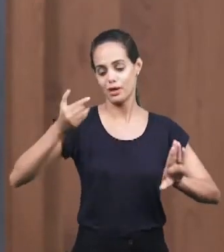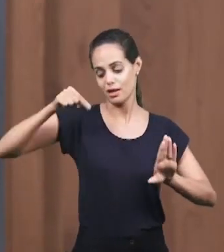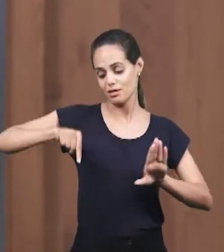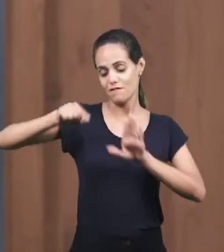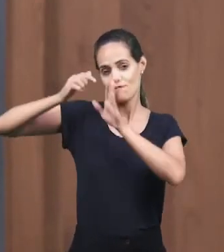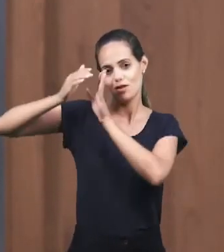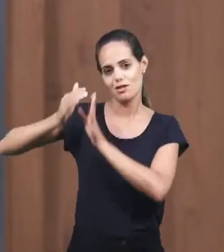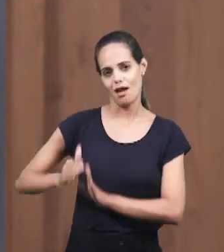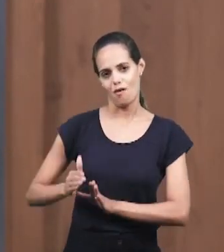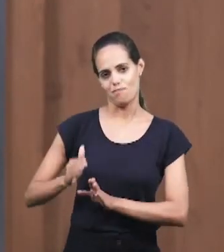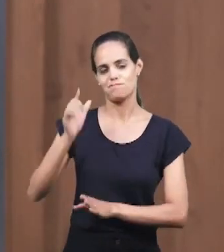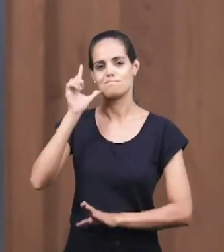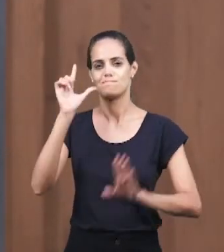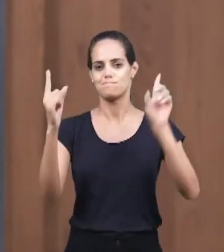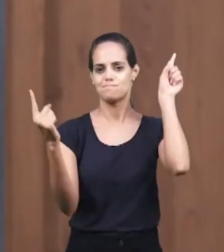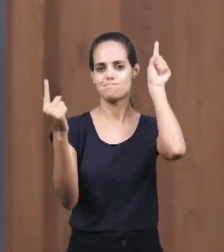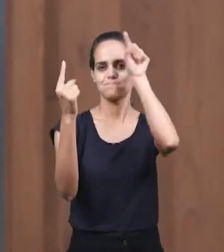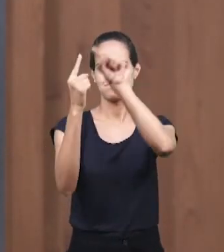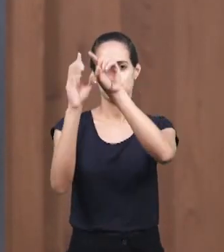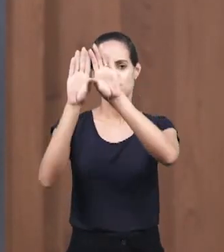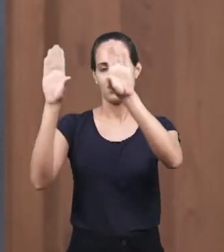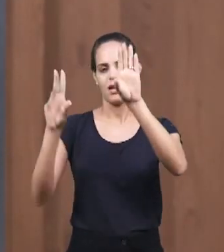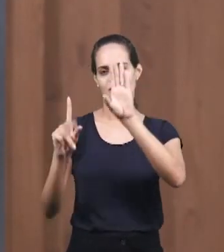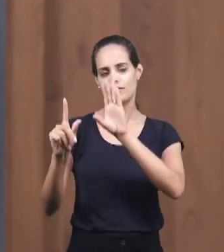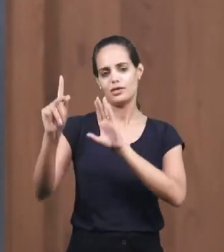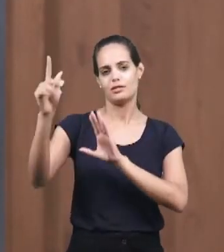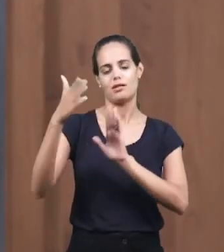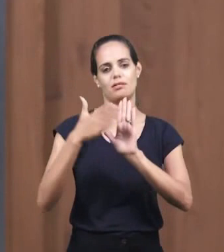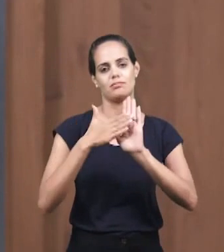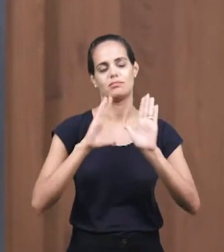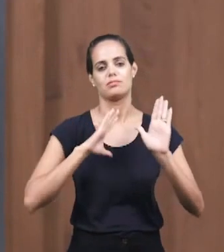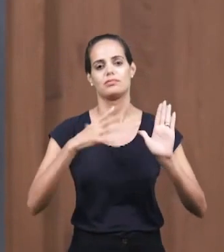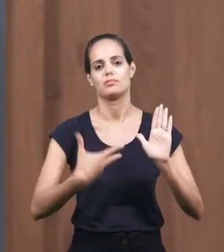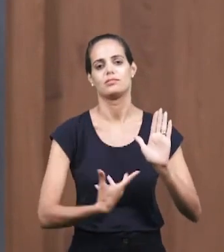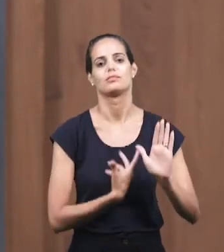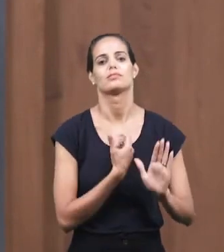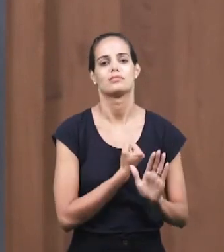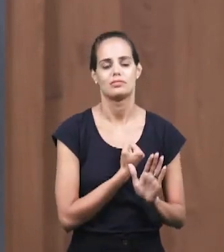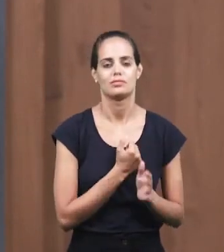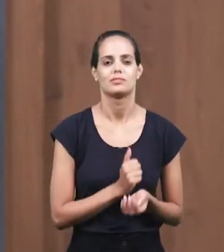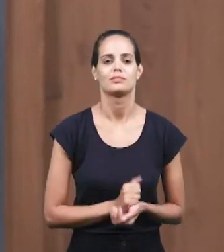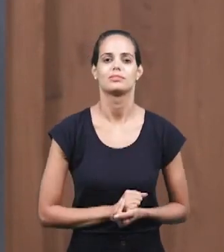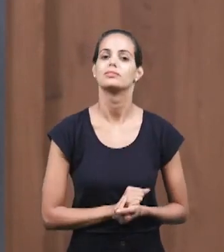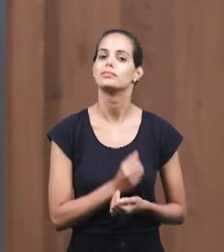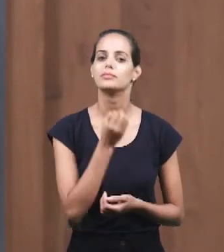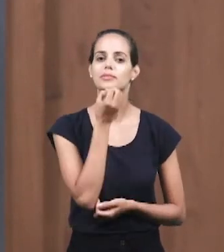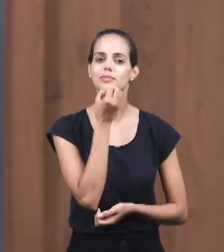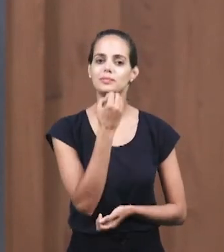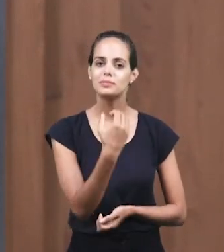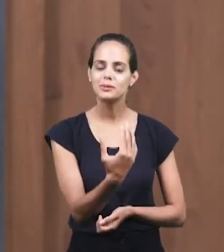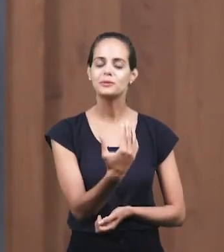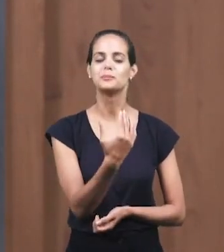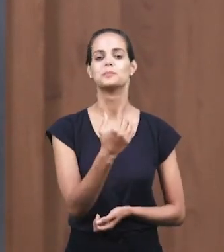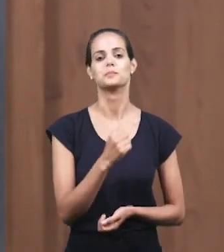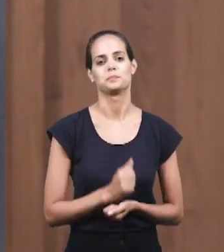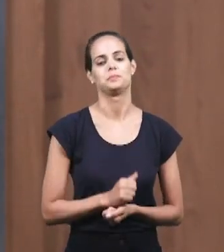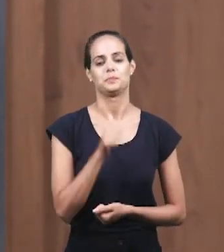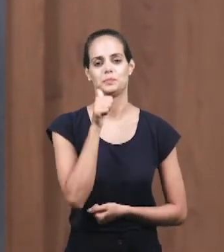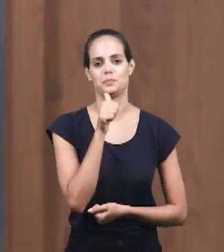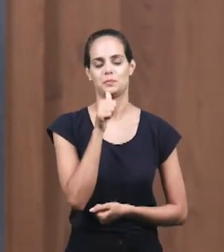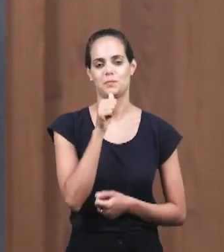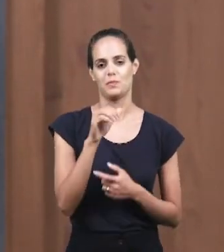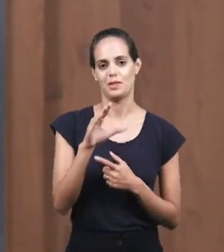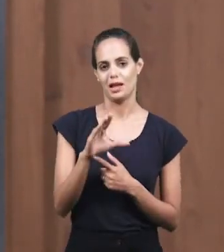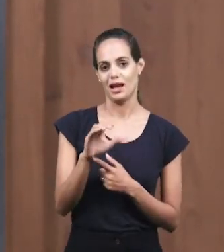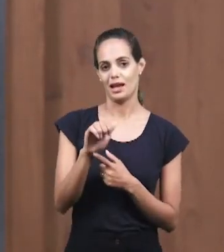para alcançar a vida eterna, que é o objetivo do projeto de salvação. Muito bem colocado pela Camila,